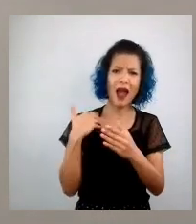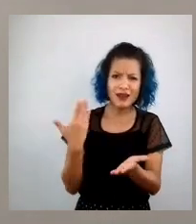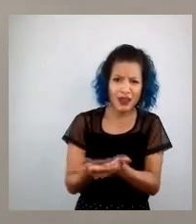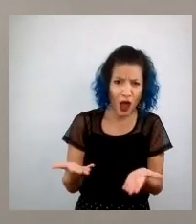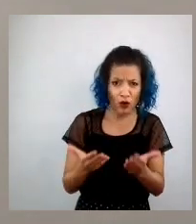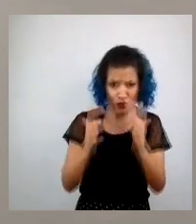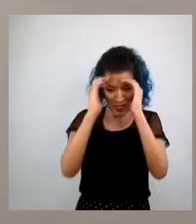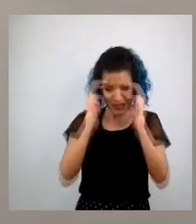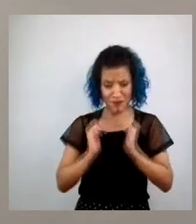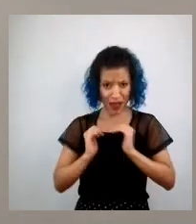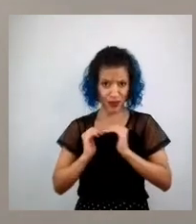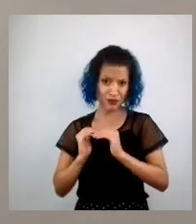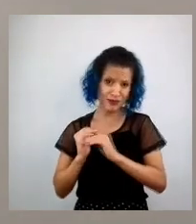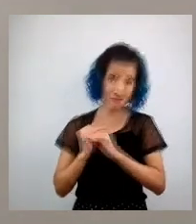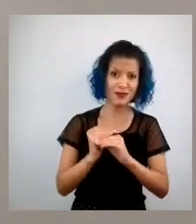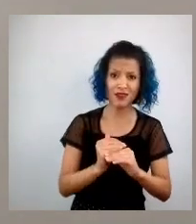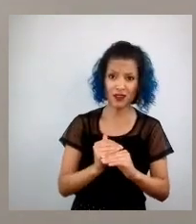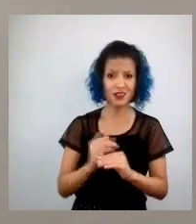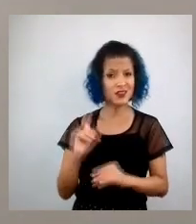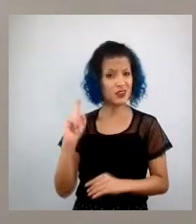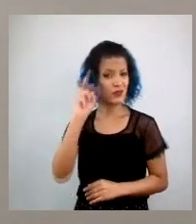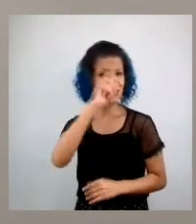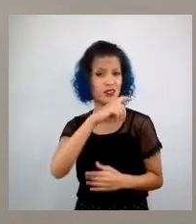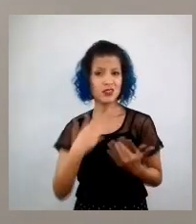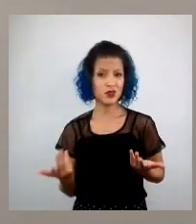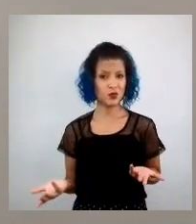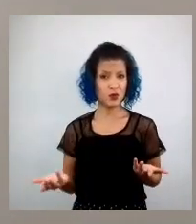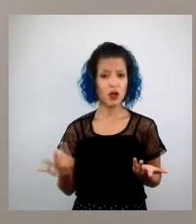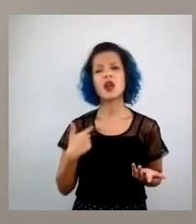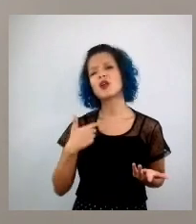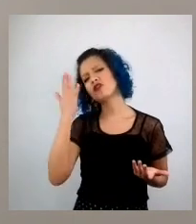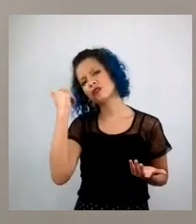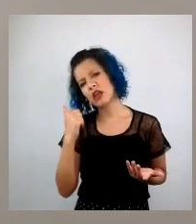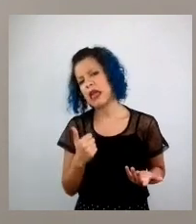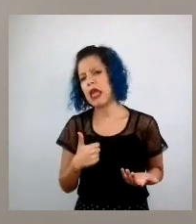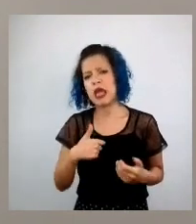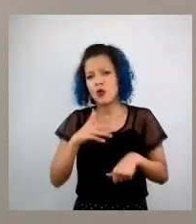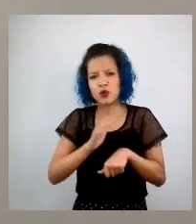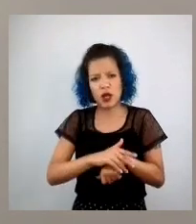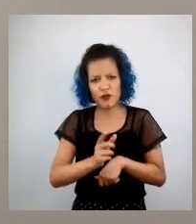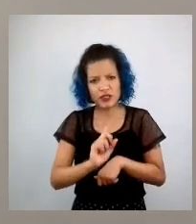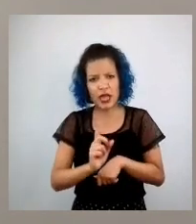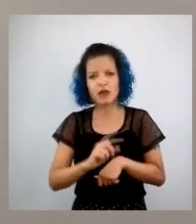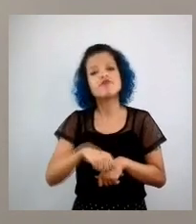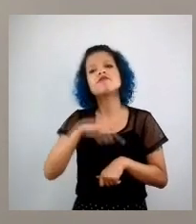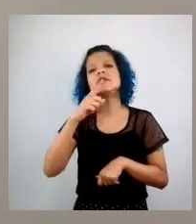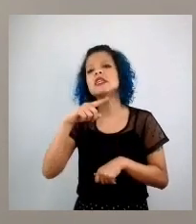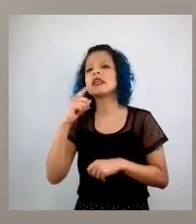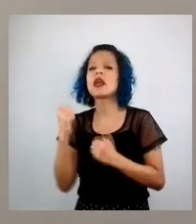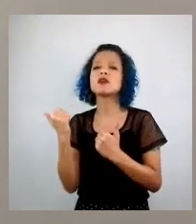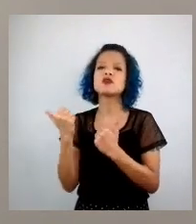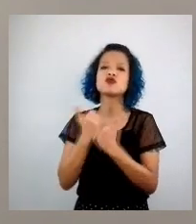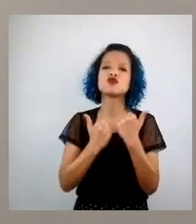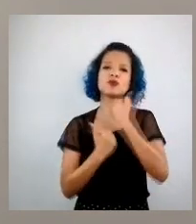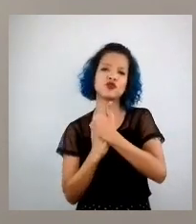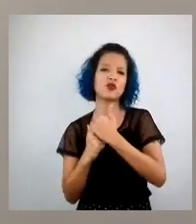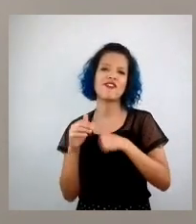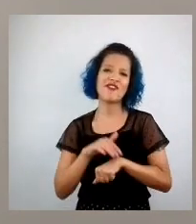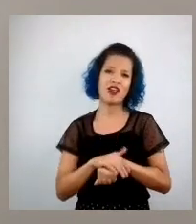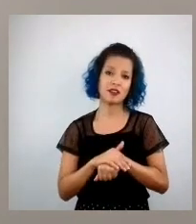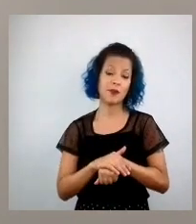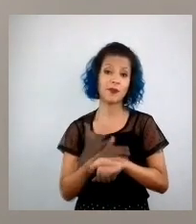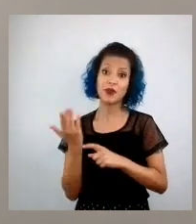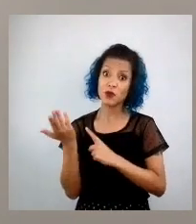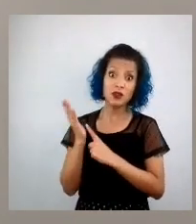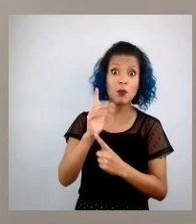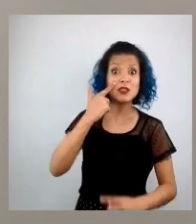eu já entendo que se eu não fizer isso, ninguém vai fazer por mim. Se eu não mostrar para as pessoas que eu sou capaz, as pessoas não vão continuar